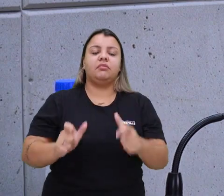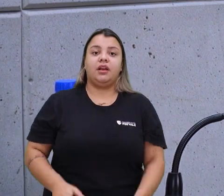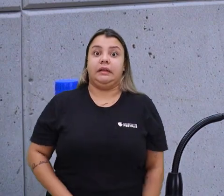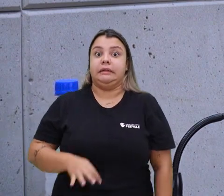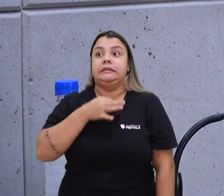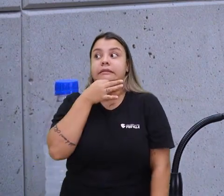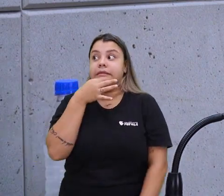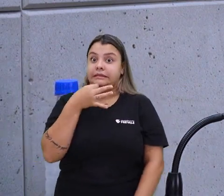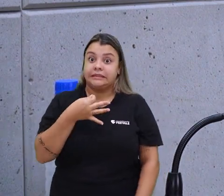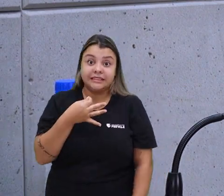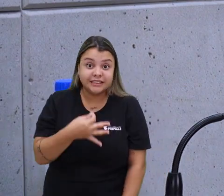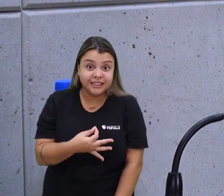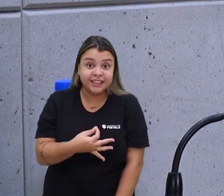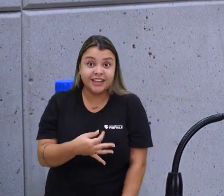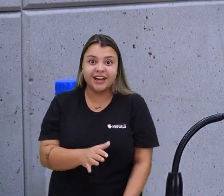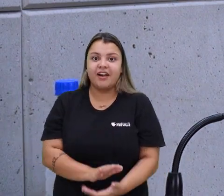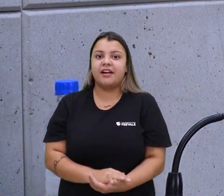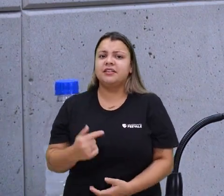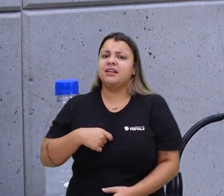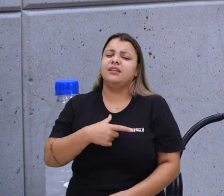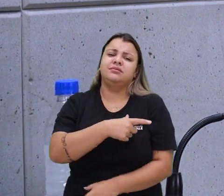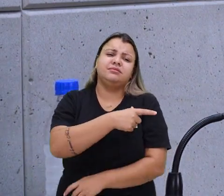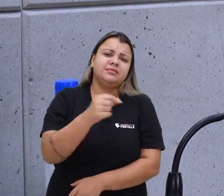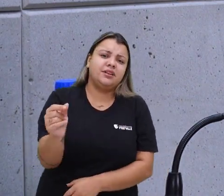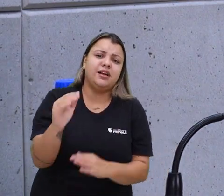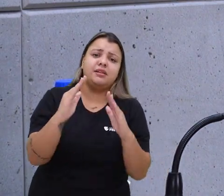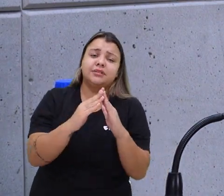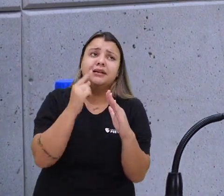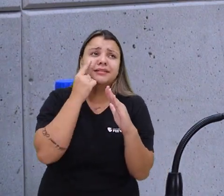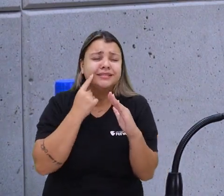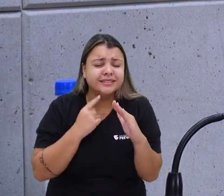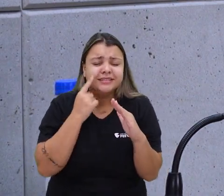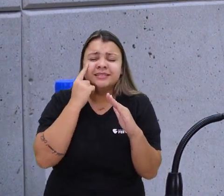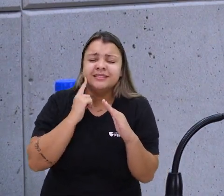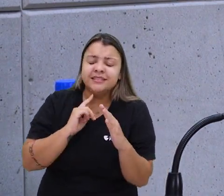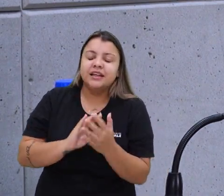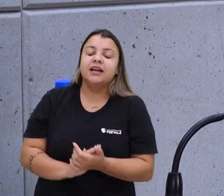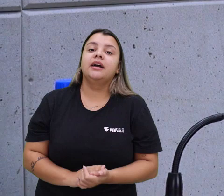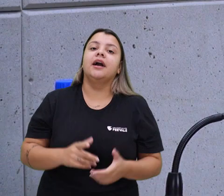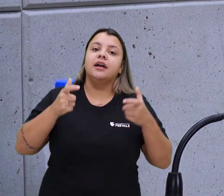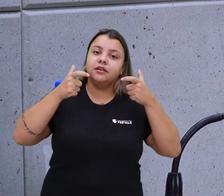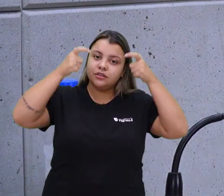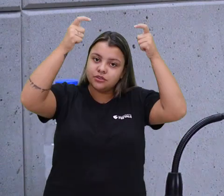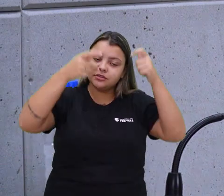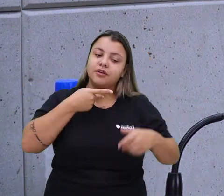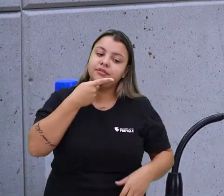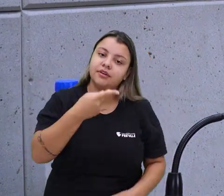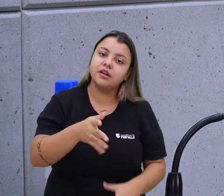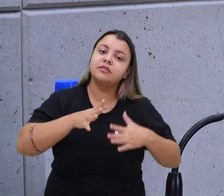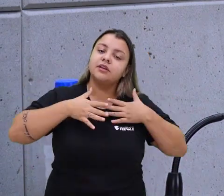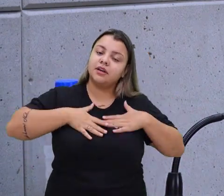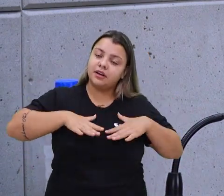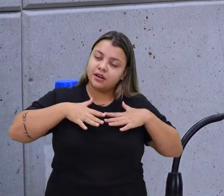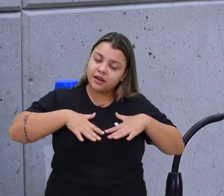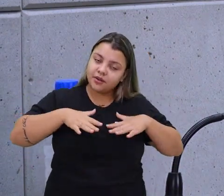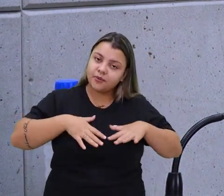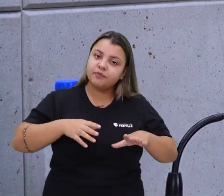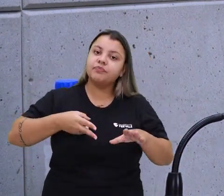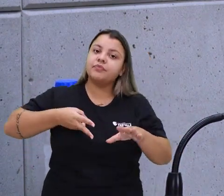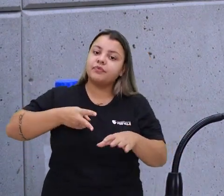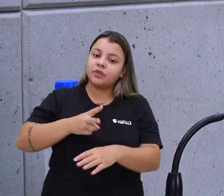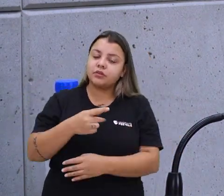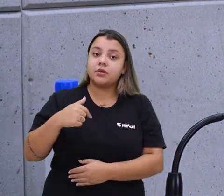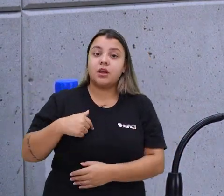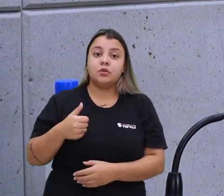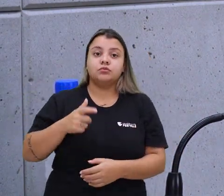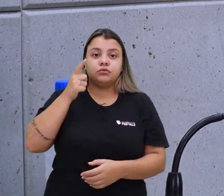é difícil trabalhar era saí chorando várias vezes chefe mamadu me aconselhou também várias vezes eu consegui entrar lá por causa dele